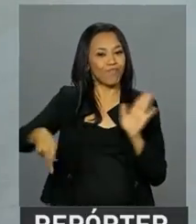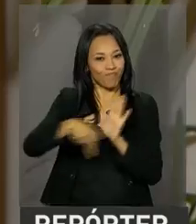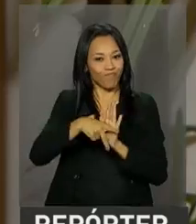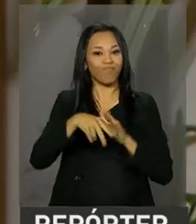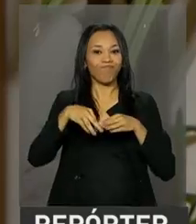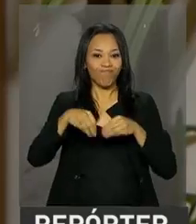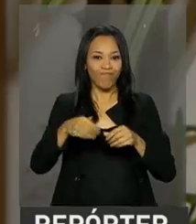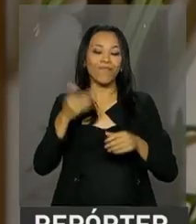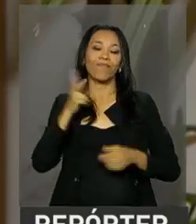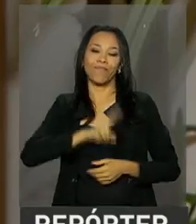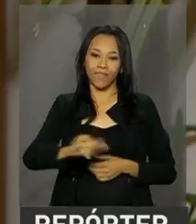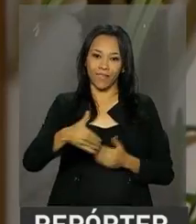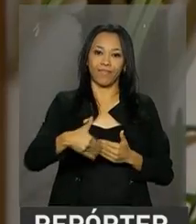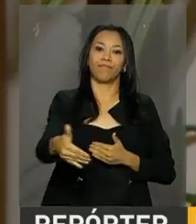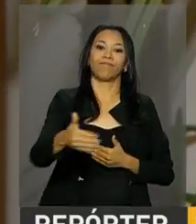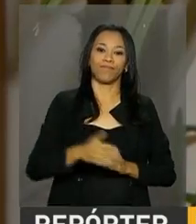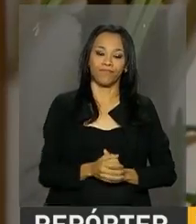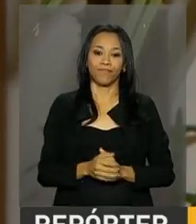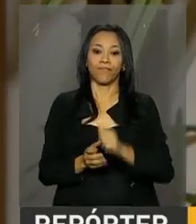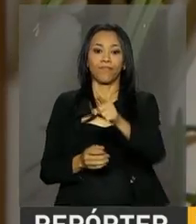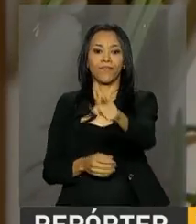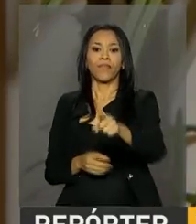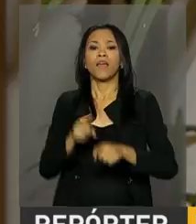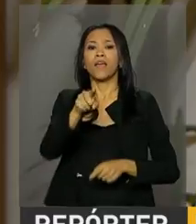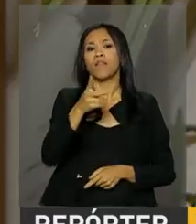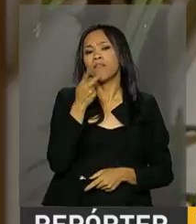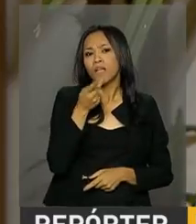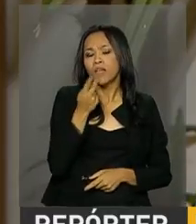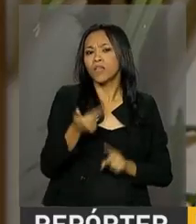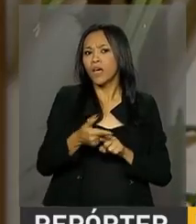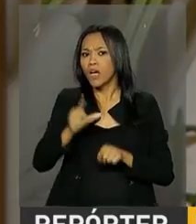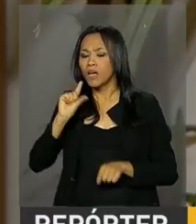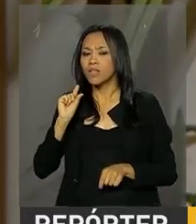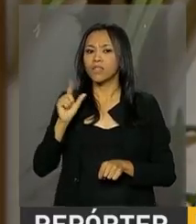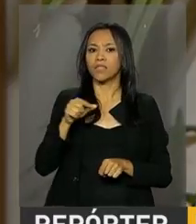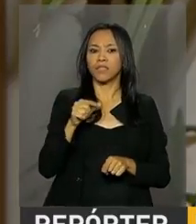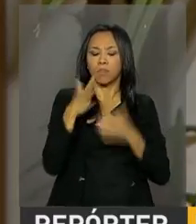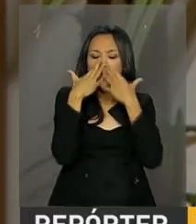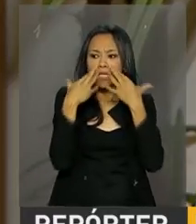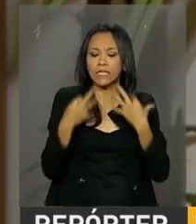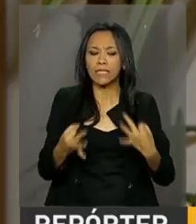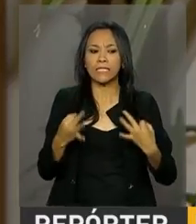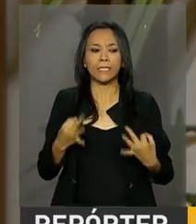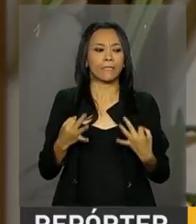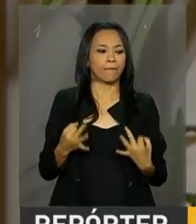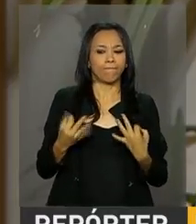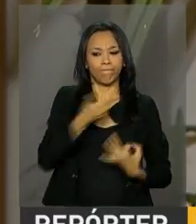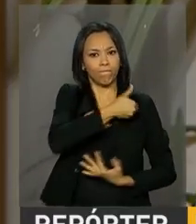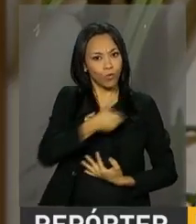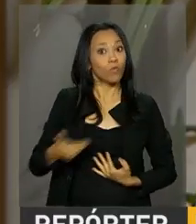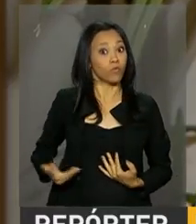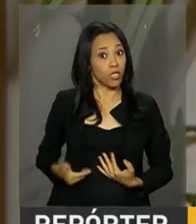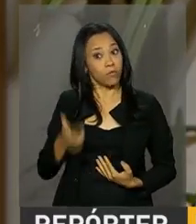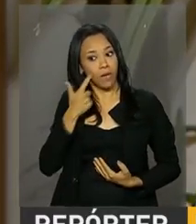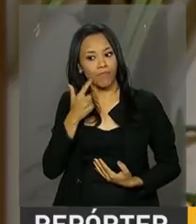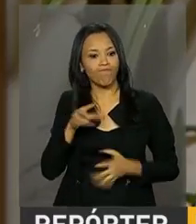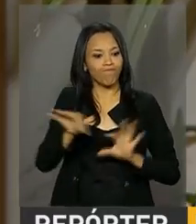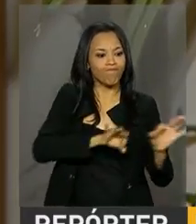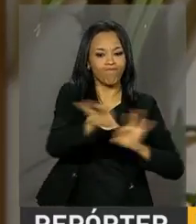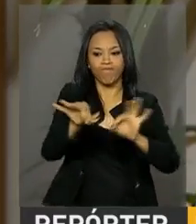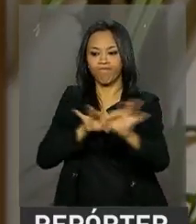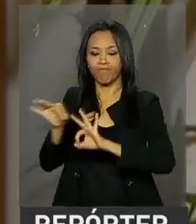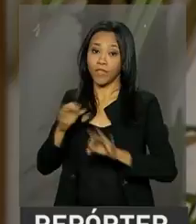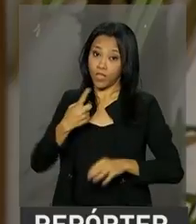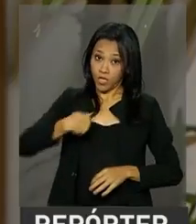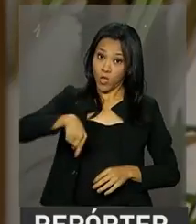terrenos. É uma situação realmente que demandava uma forte atenção do poder público e, a nosso ver,